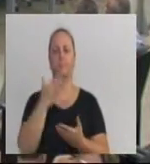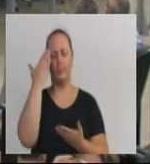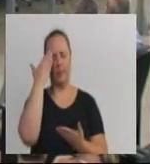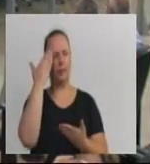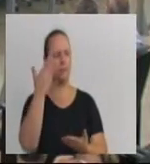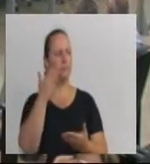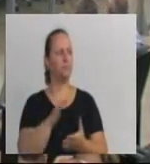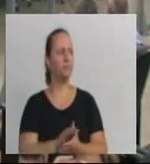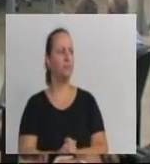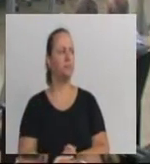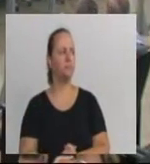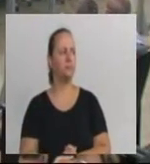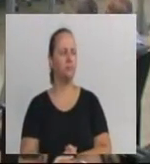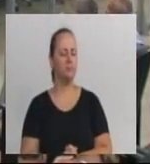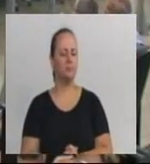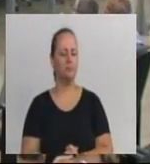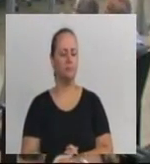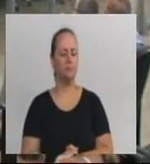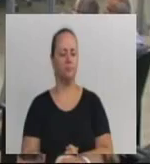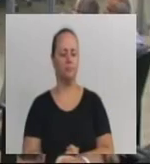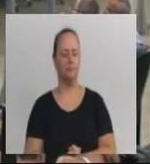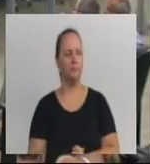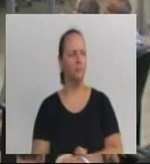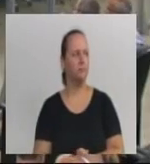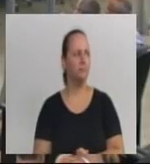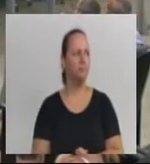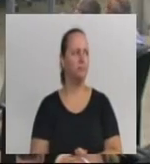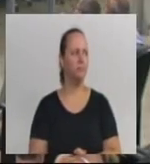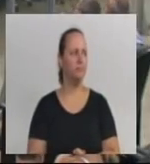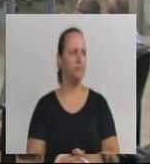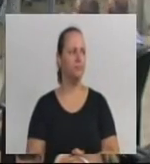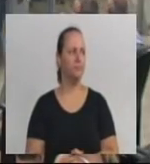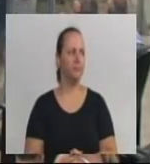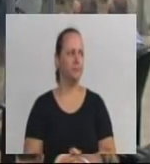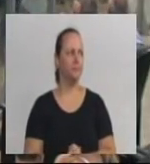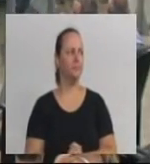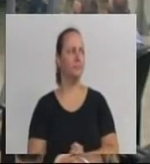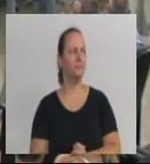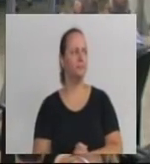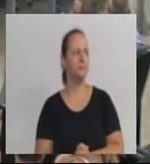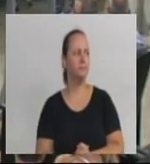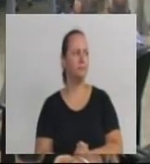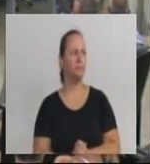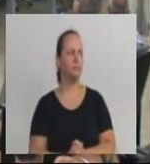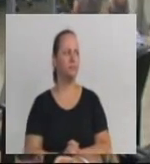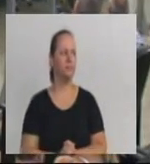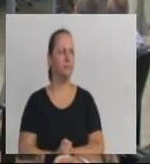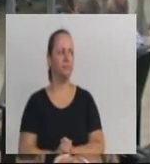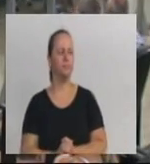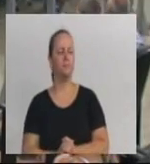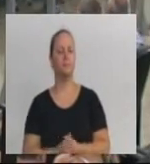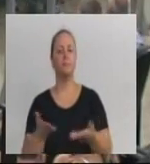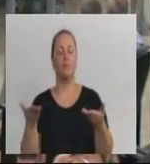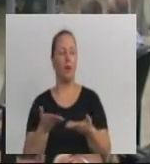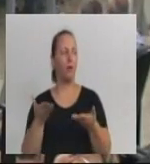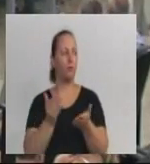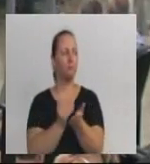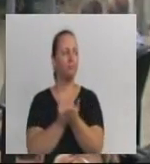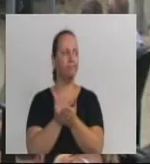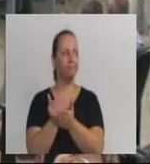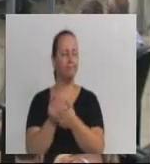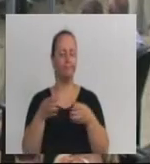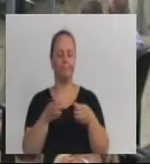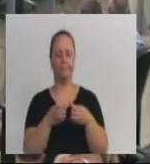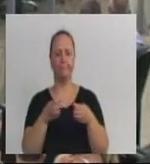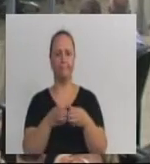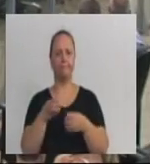Ok, vereador Ivanatz. E agora, na sequência, iniciamos a falação dos vereadores da bancada do PT. Inicialmente, vereador Vanderlei de